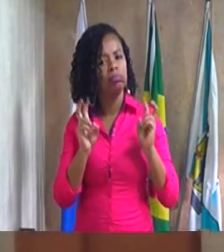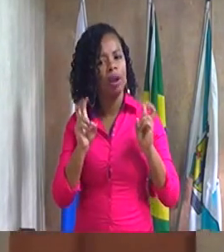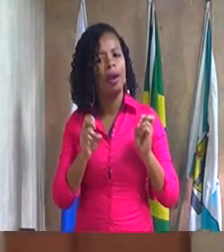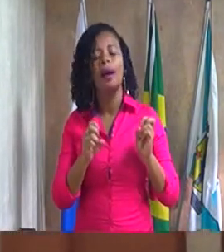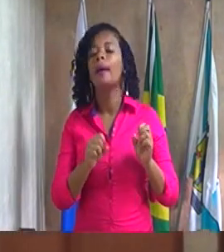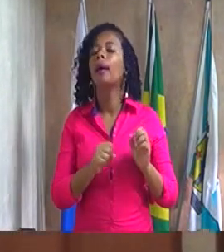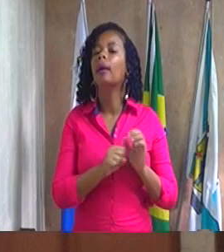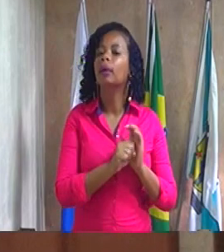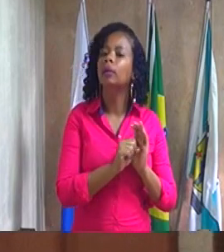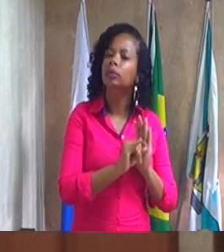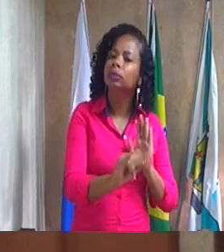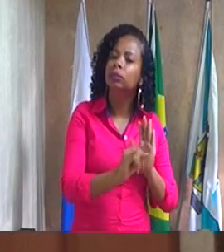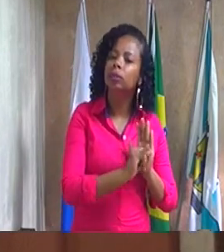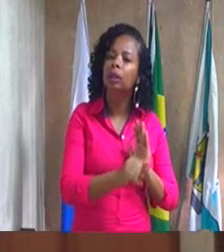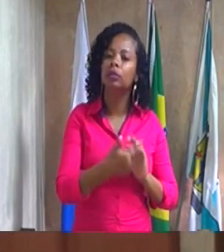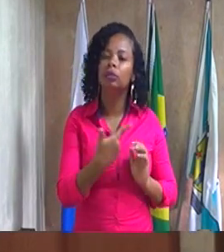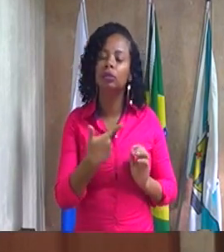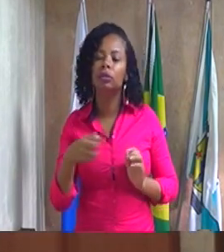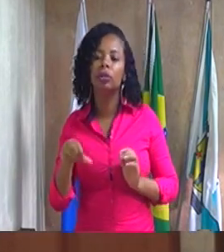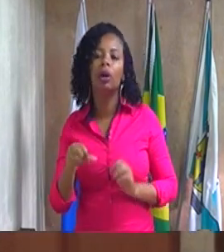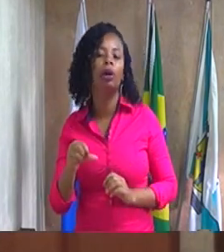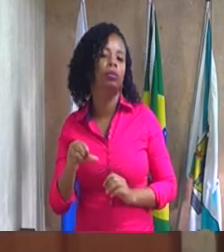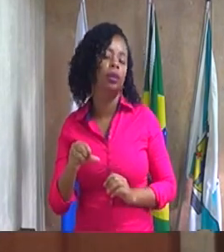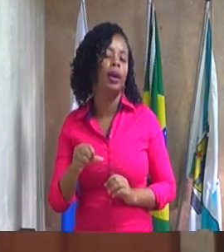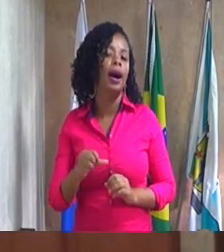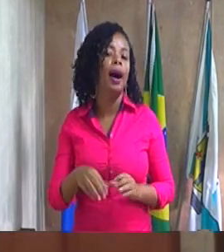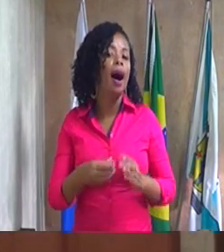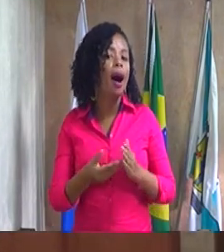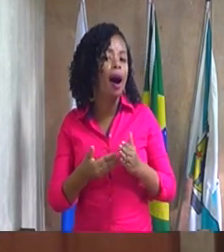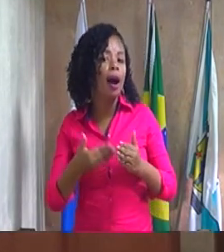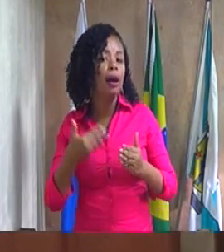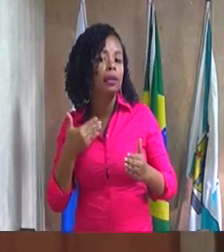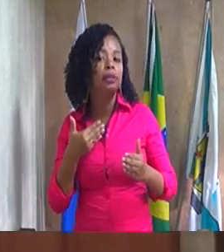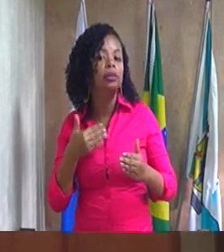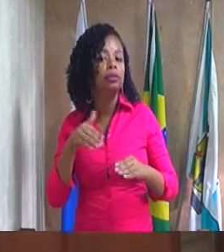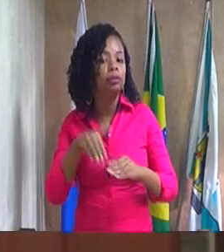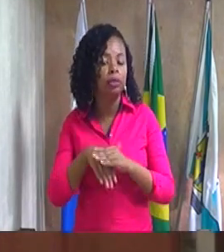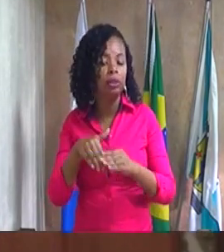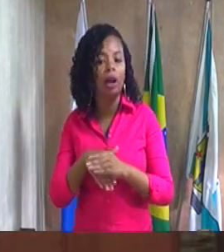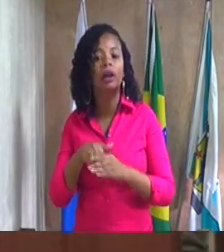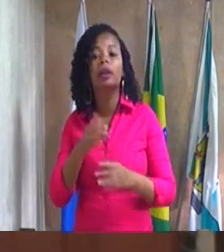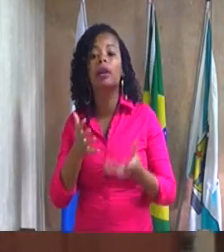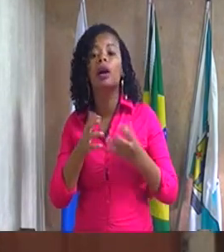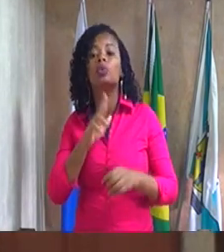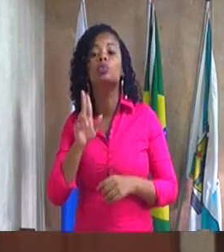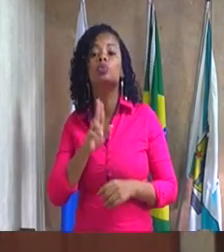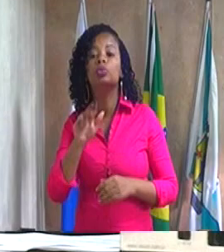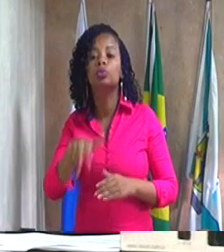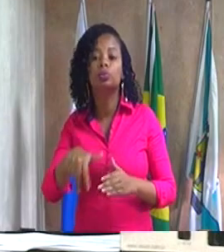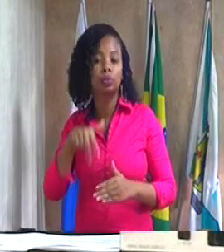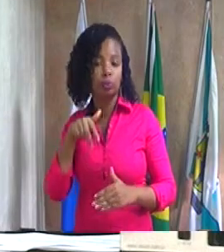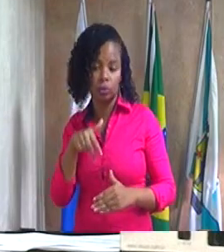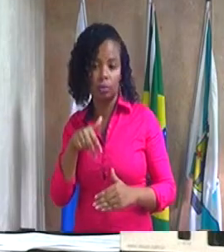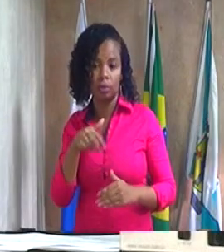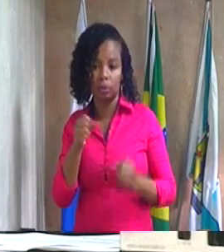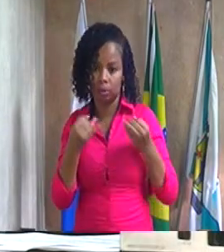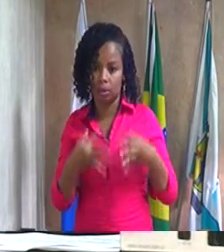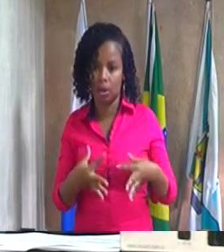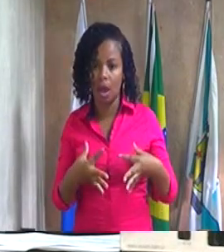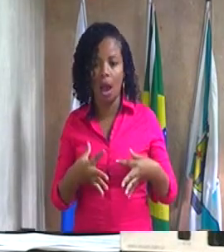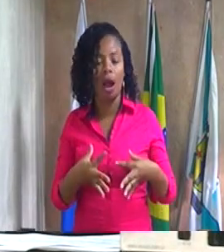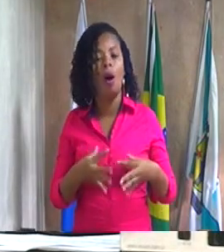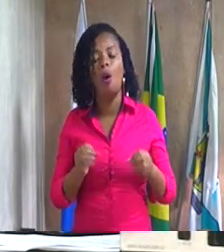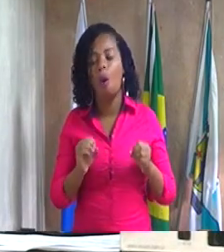número 29, e antes dela ser votada, irei usar a tribuna para explicar. Ok, vereadora, a mesa entendeu e a senhora